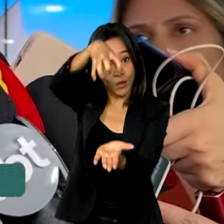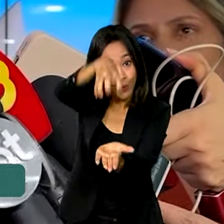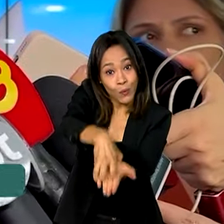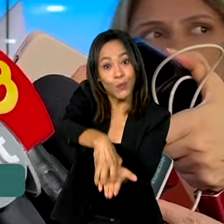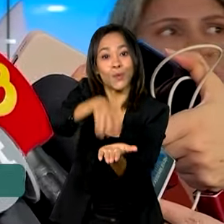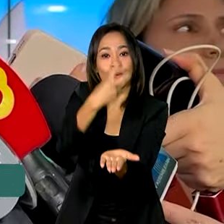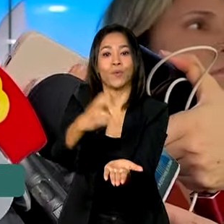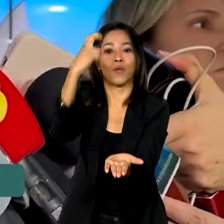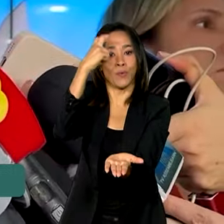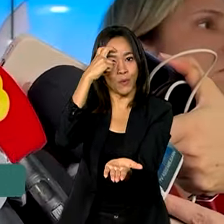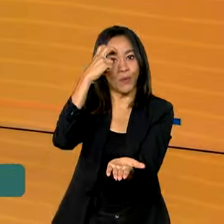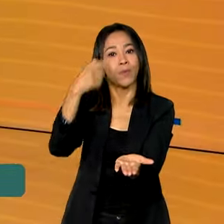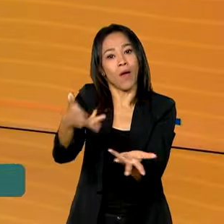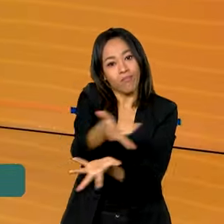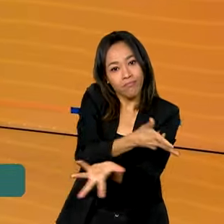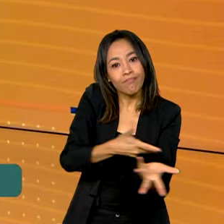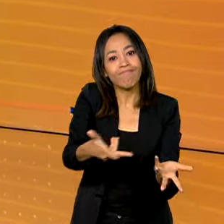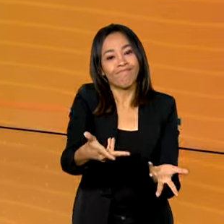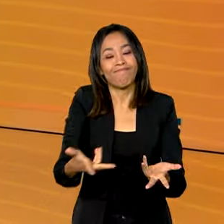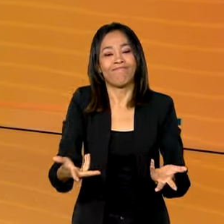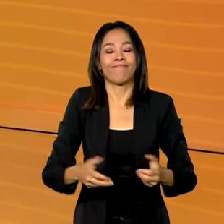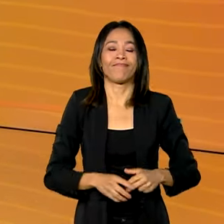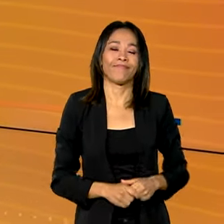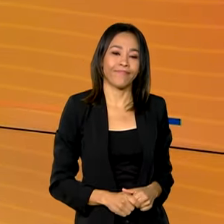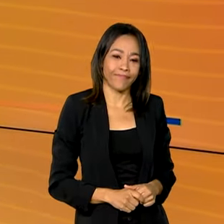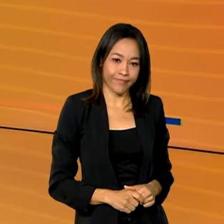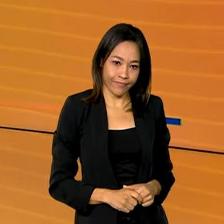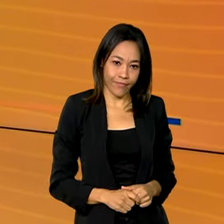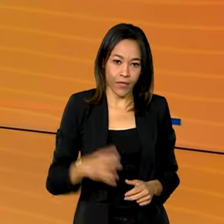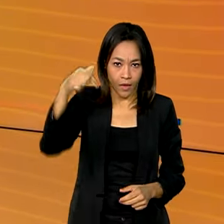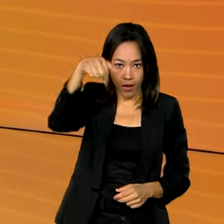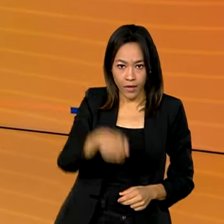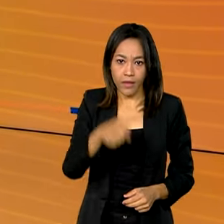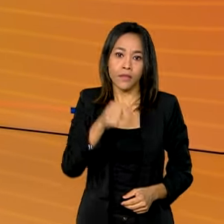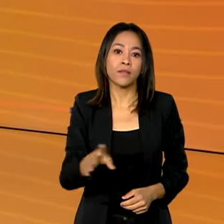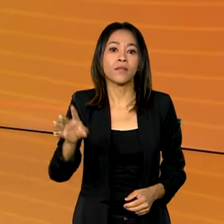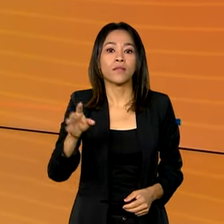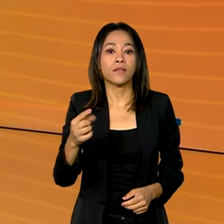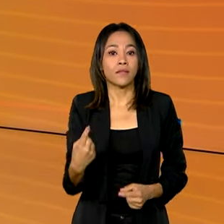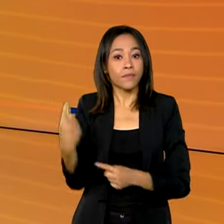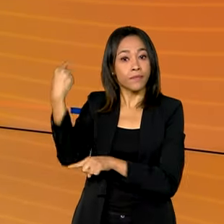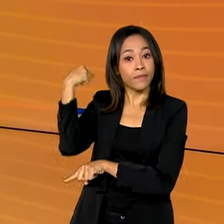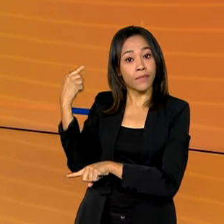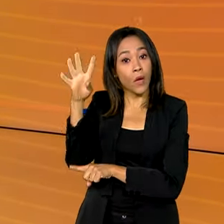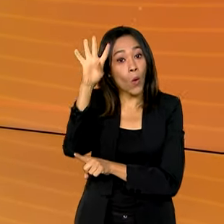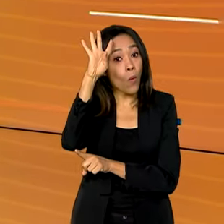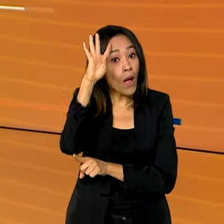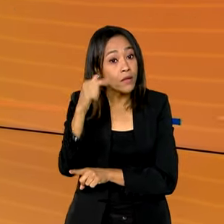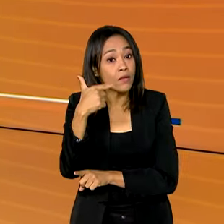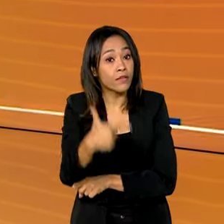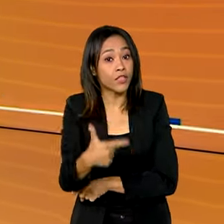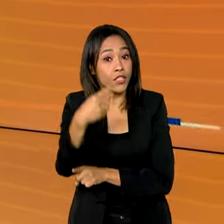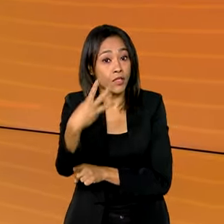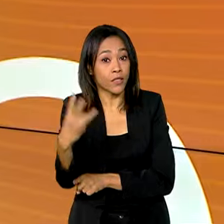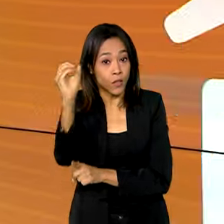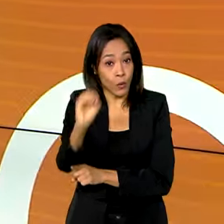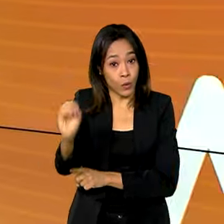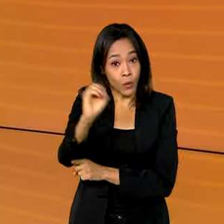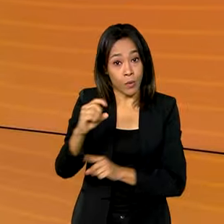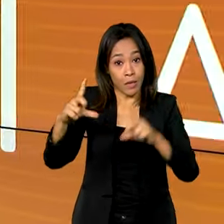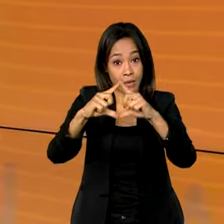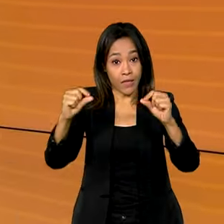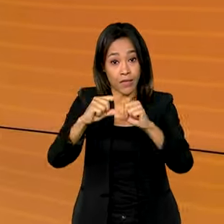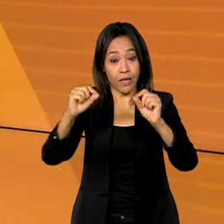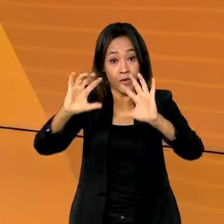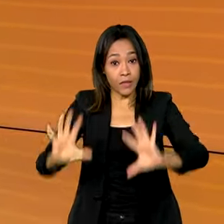do esforço da escola integral nessa quarta-feira 23 de outubro Brasília foi palco de uma das celebrações mais